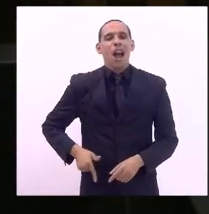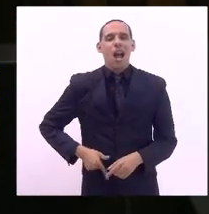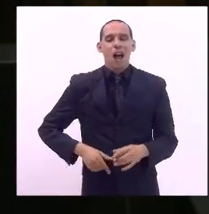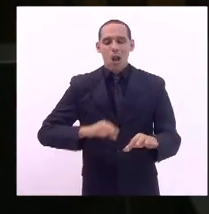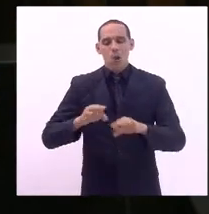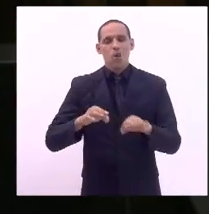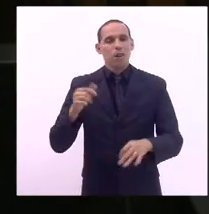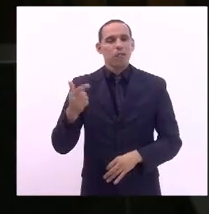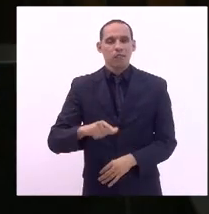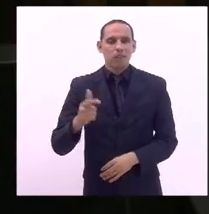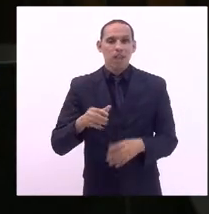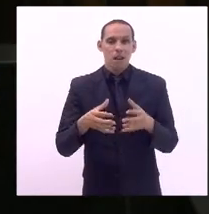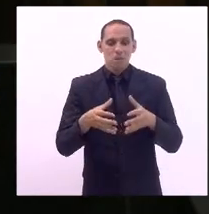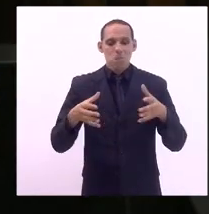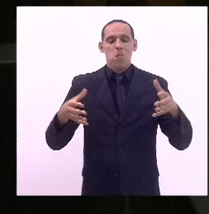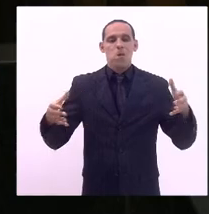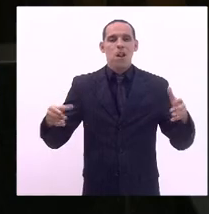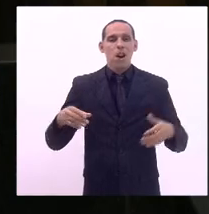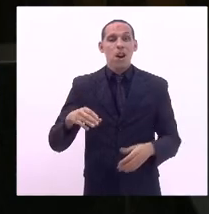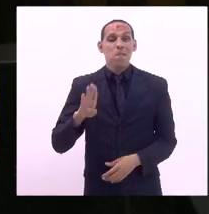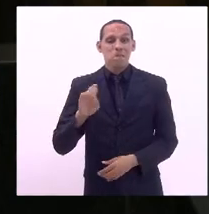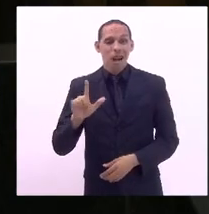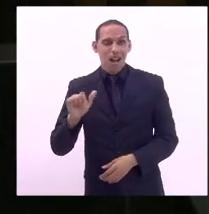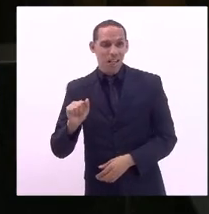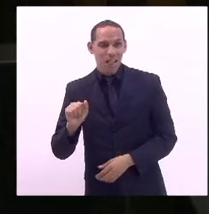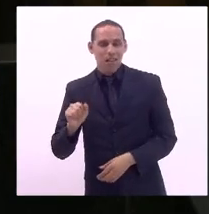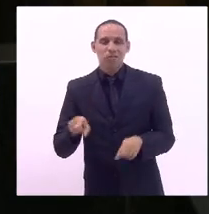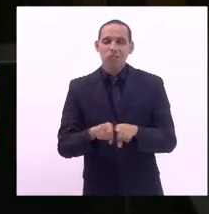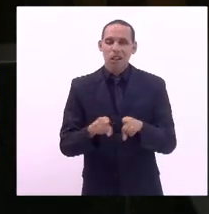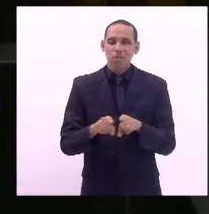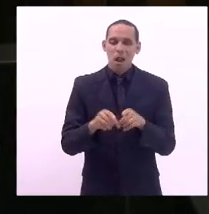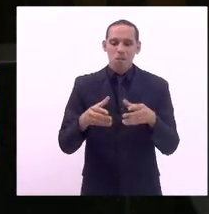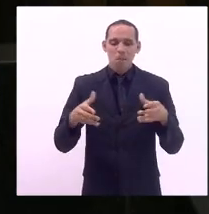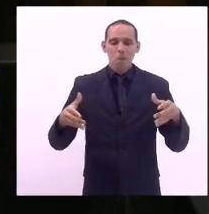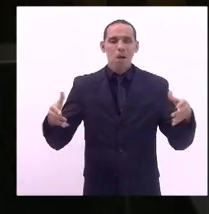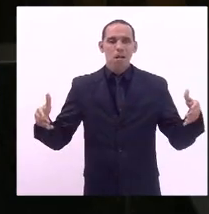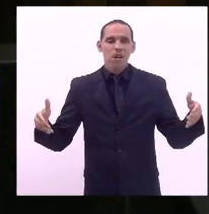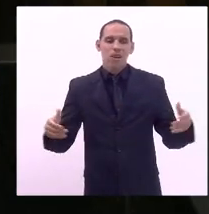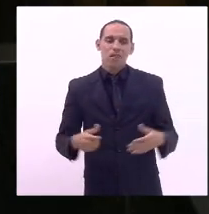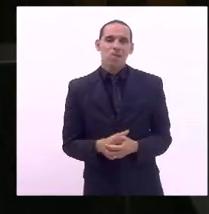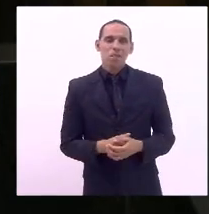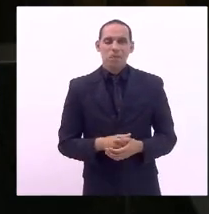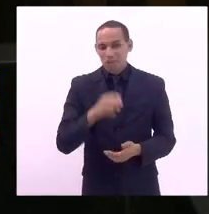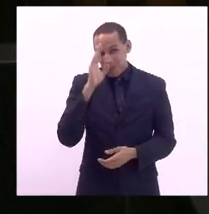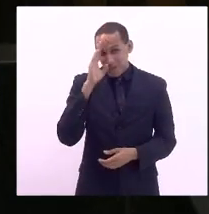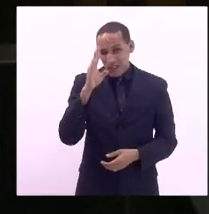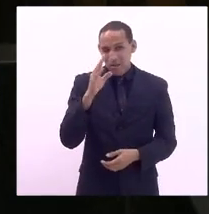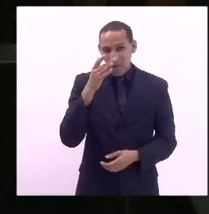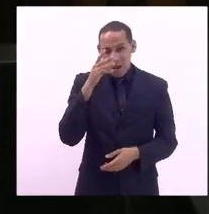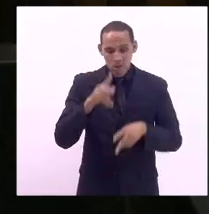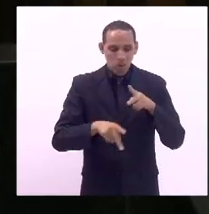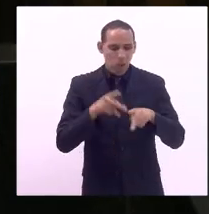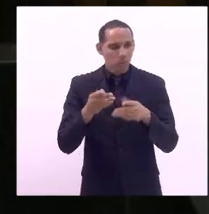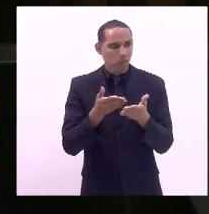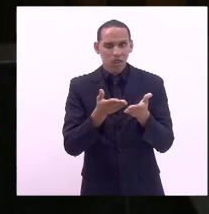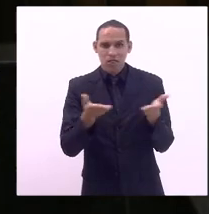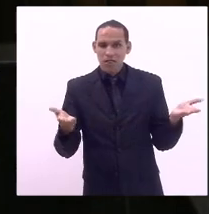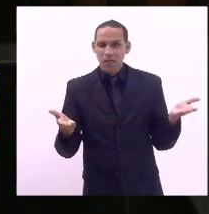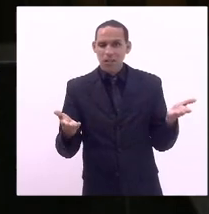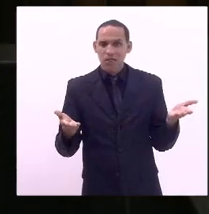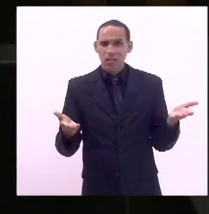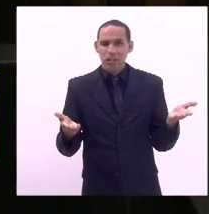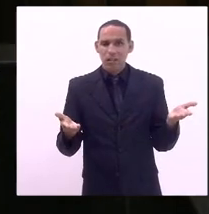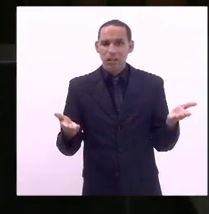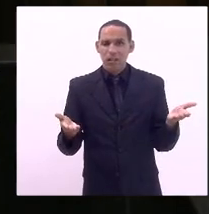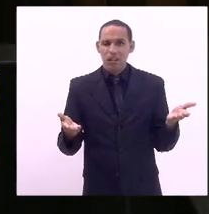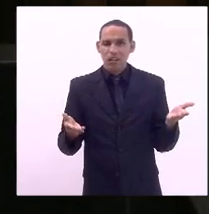com a maior circulação de munição sem controle, e especialmente com o armamento de uma população que não tem condições